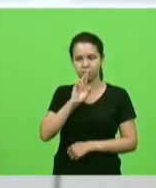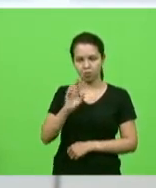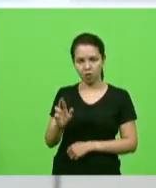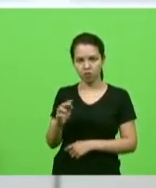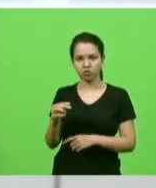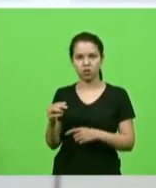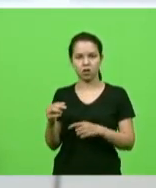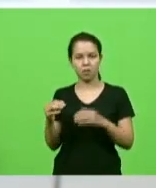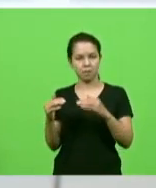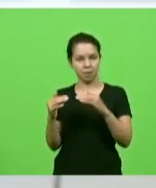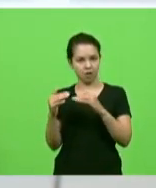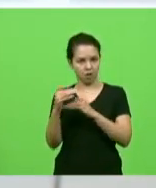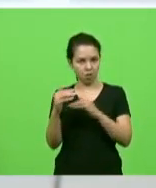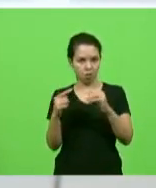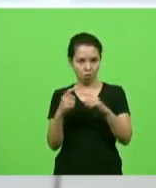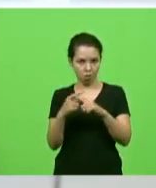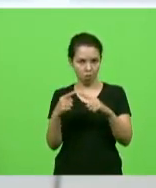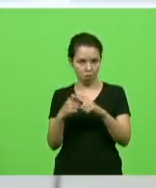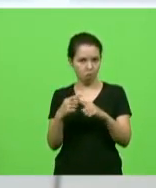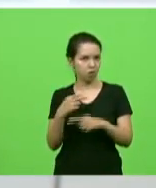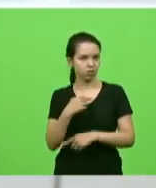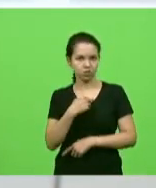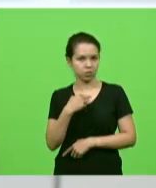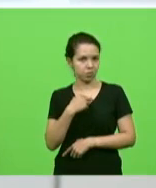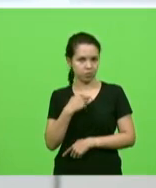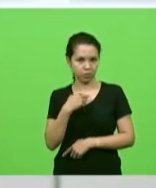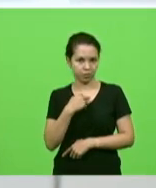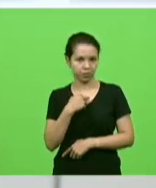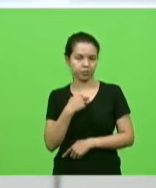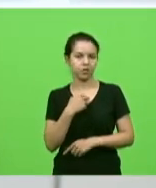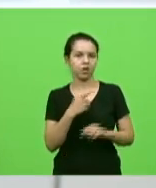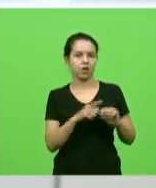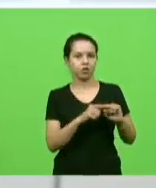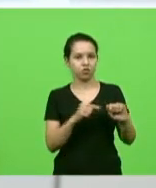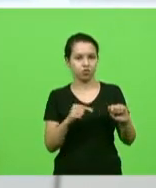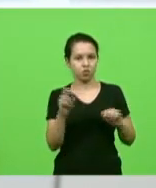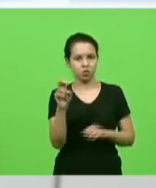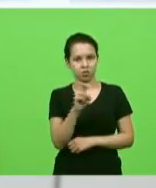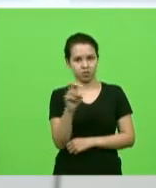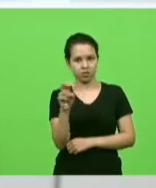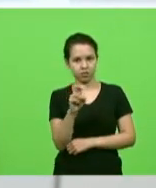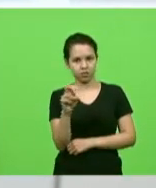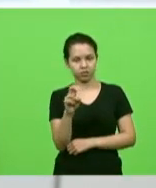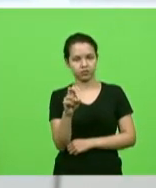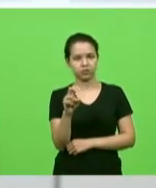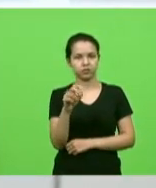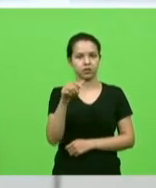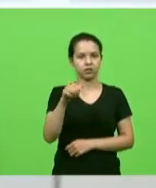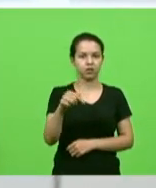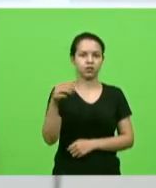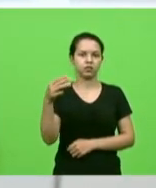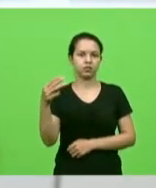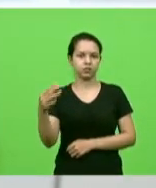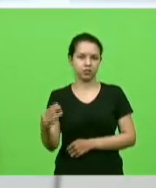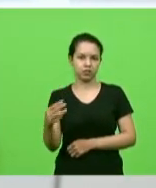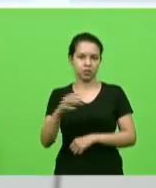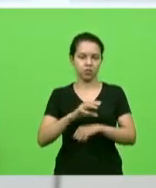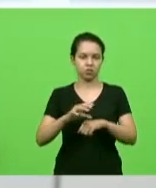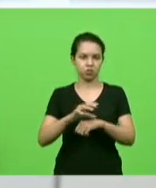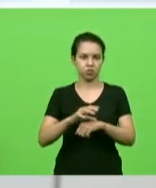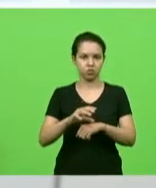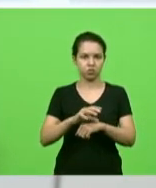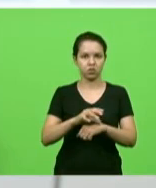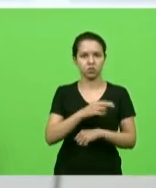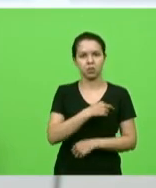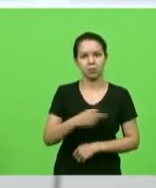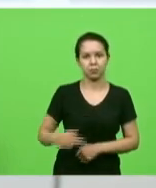que propagam os juros ao interpretar o artigo quinto 63 da Constituição da